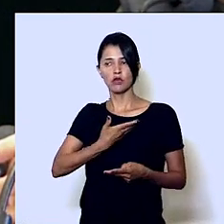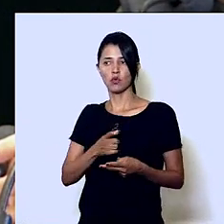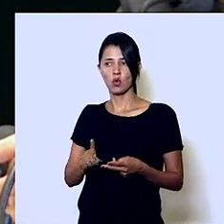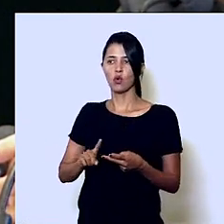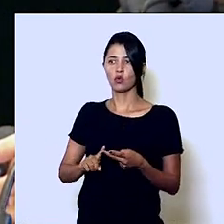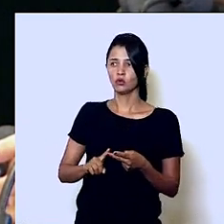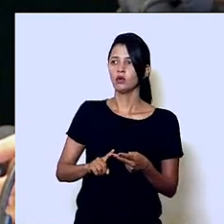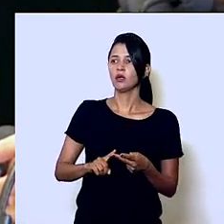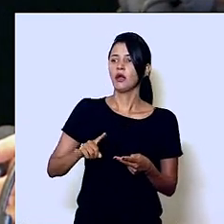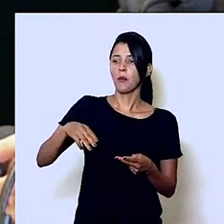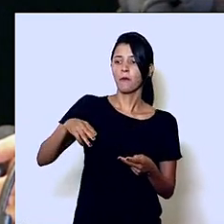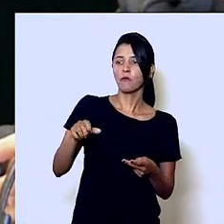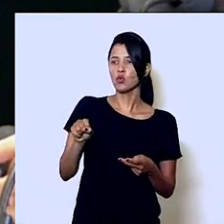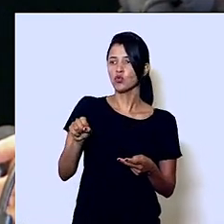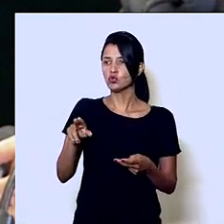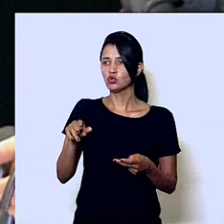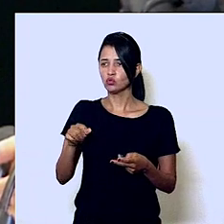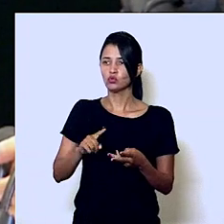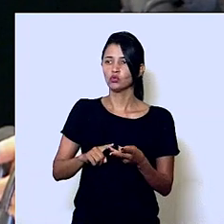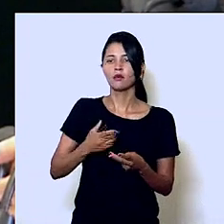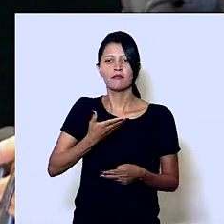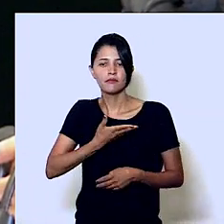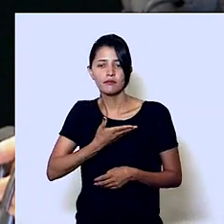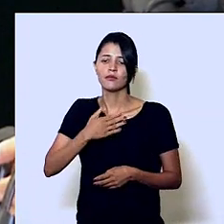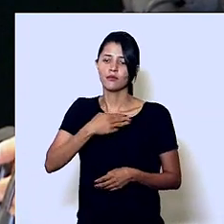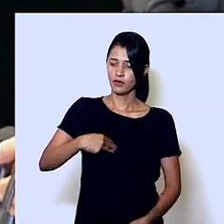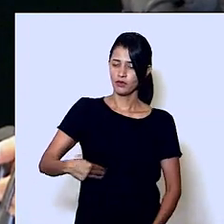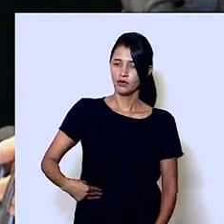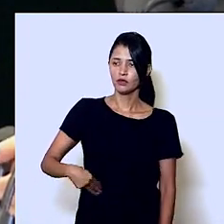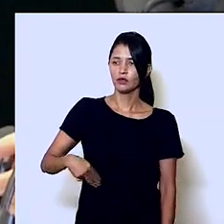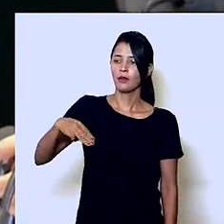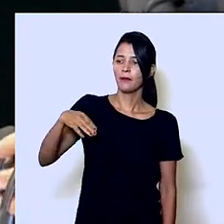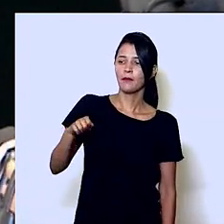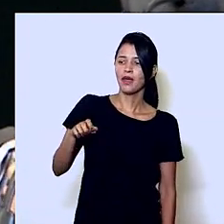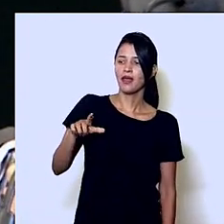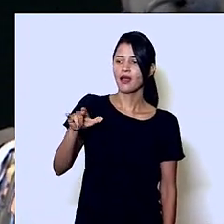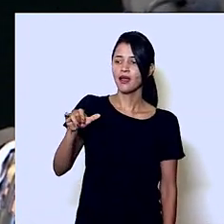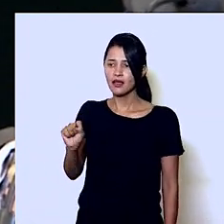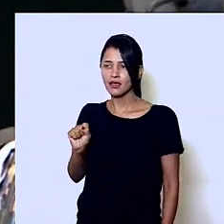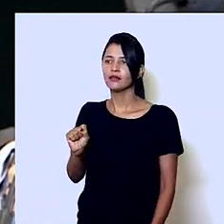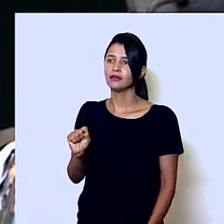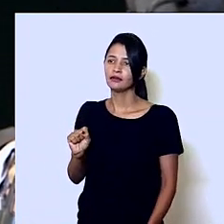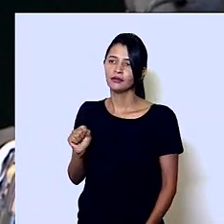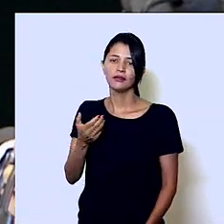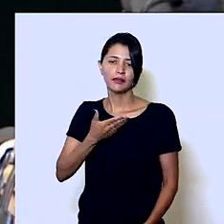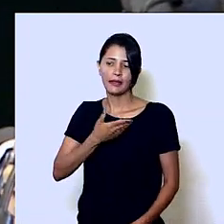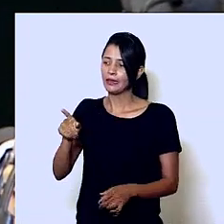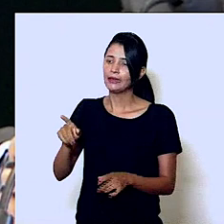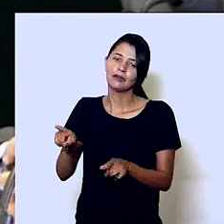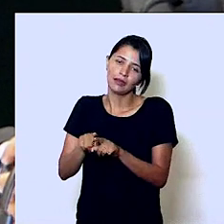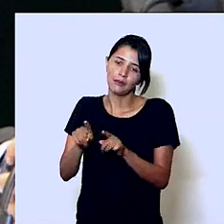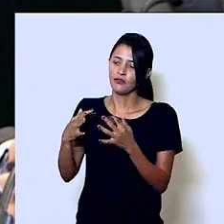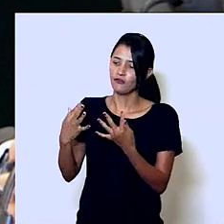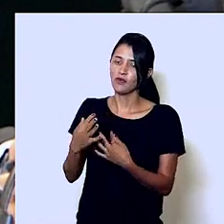meu amigo querido ministro Meles. Alegria estar aqui ao lado da família do meu chefe da